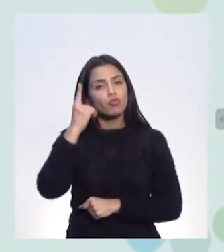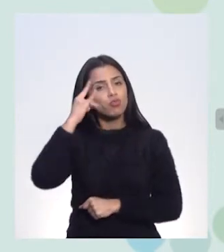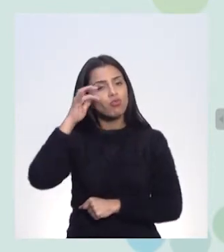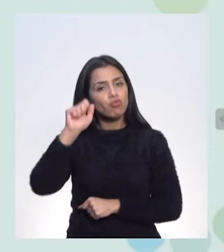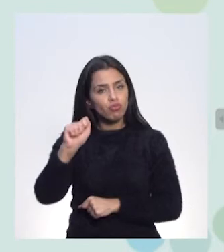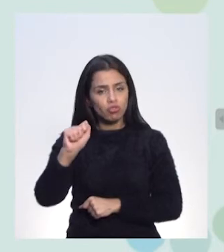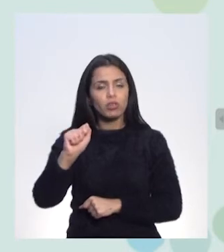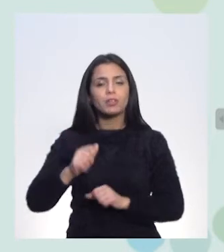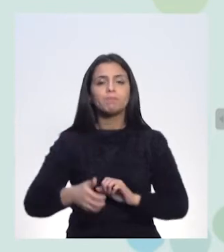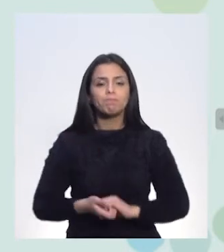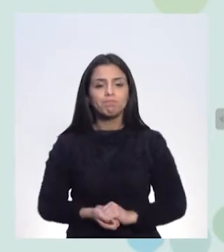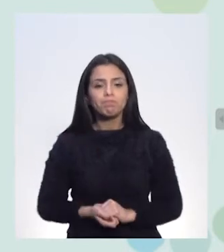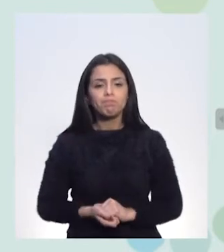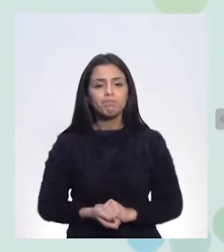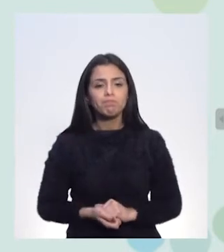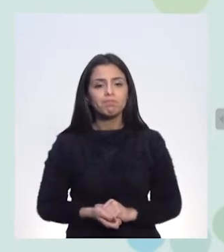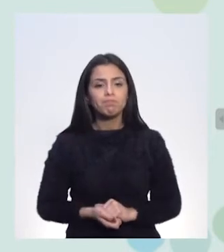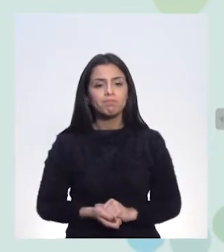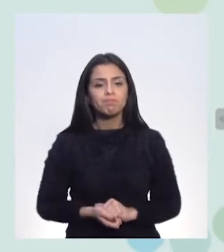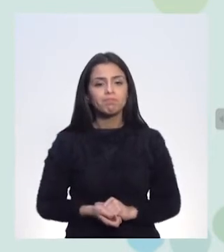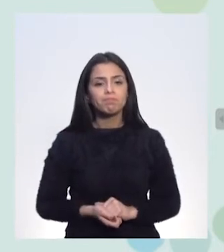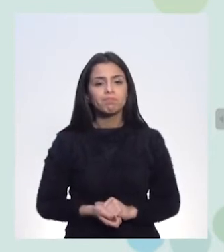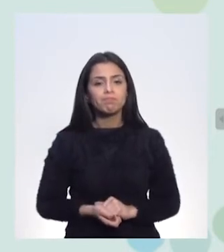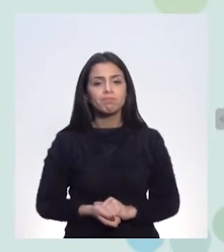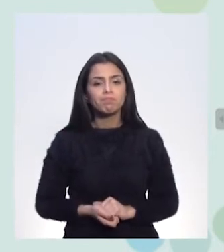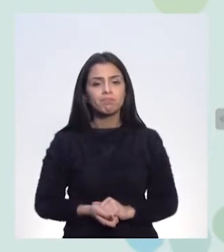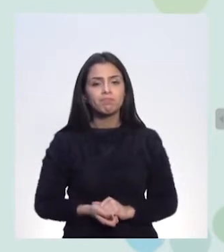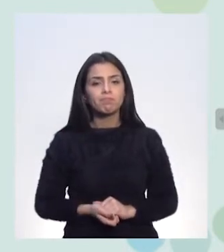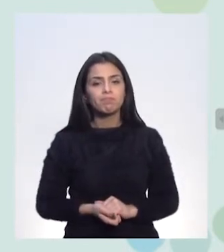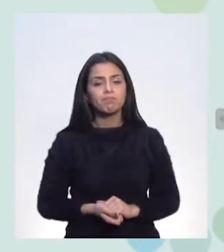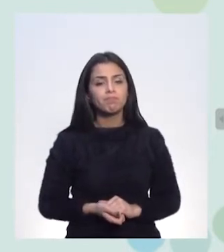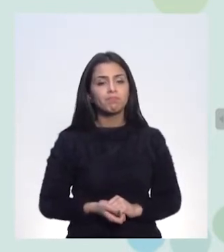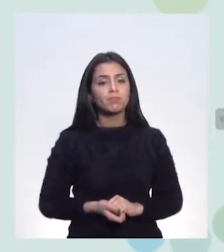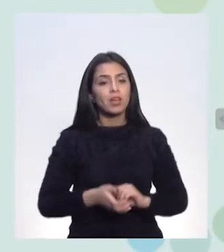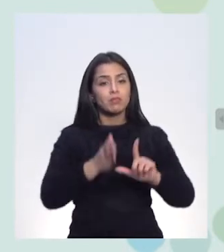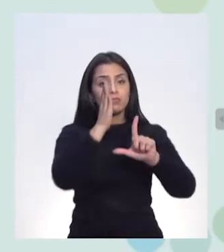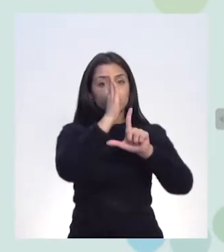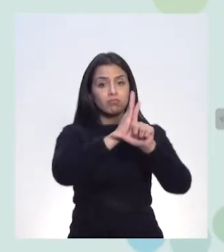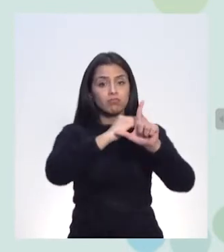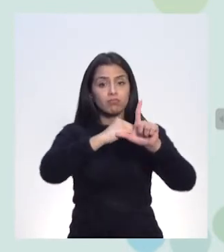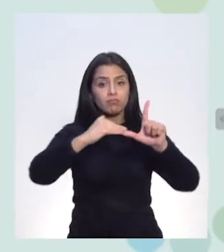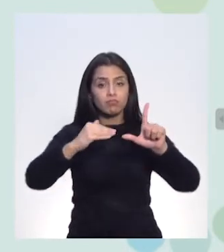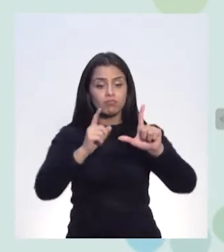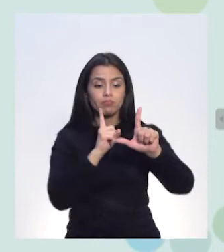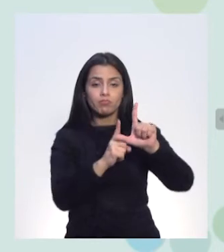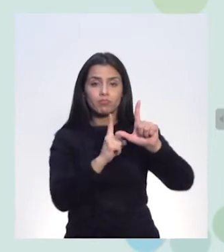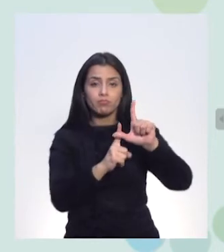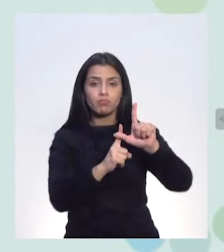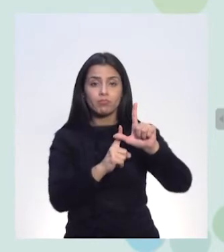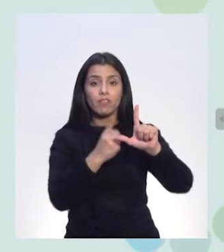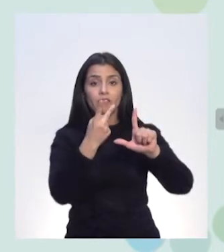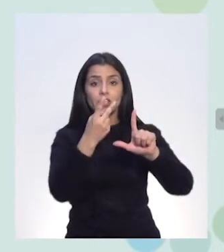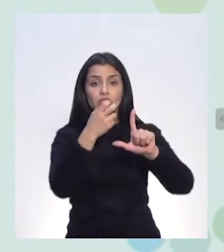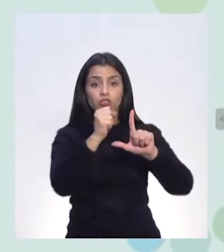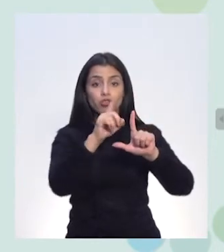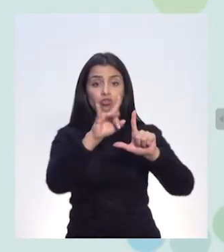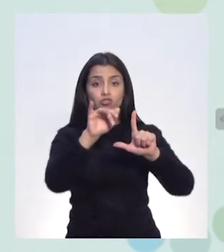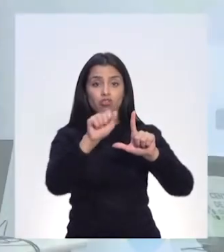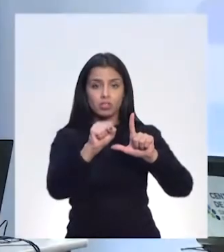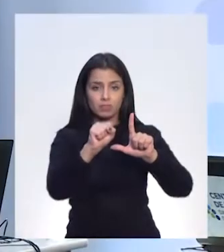da lua nova no eixo X, eu vou ter o número 28 dias. Então, eu representei um